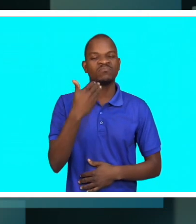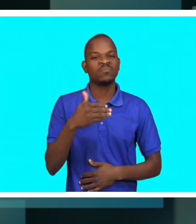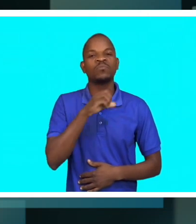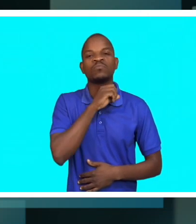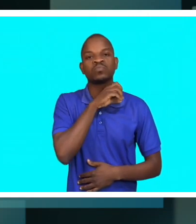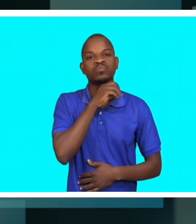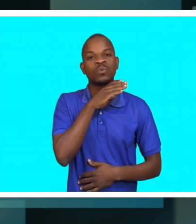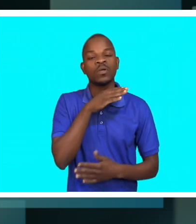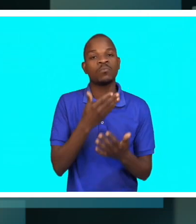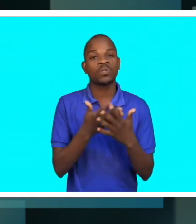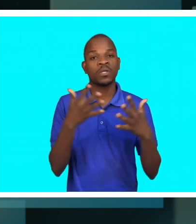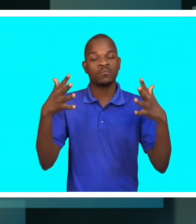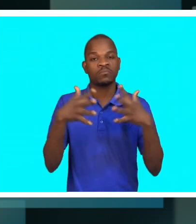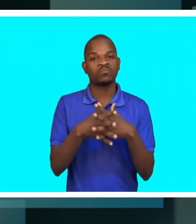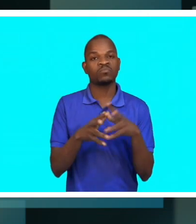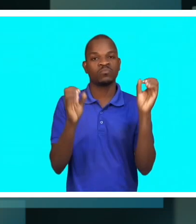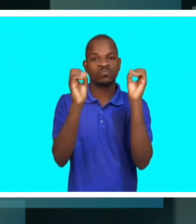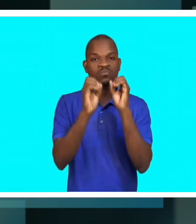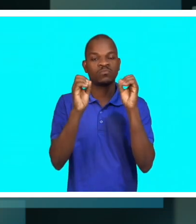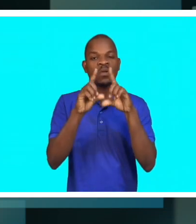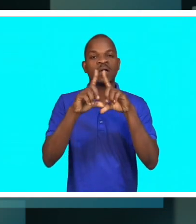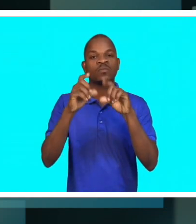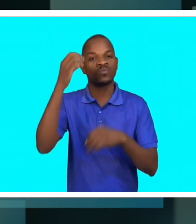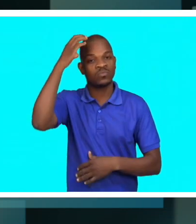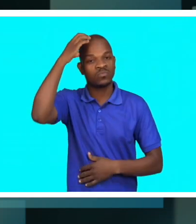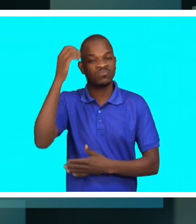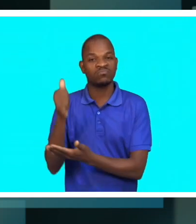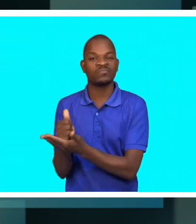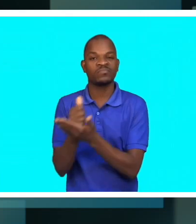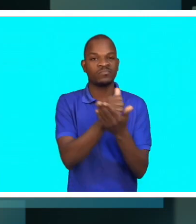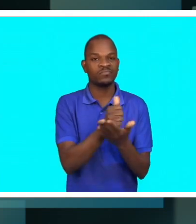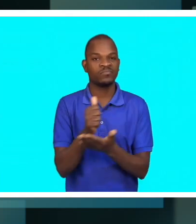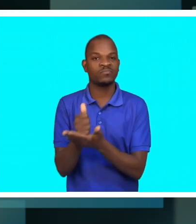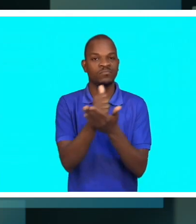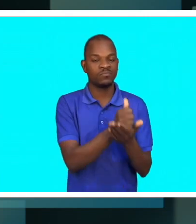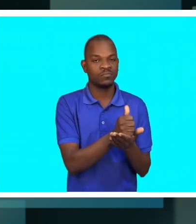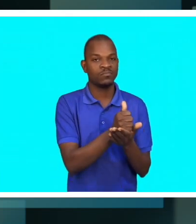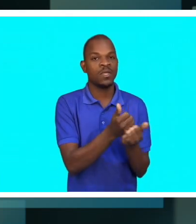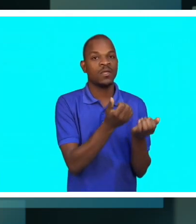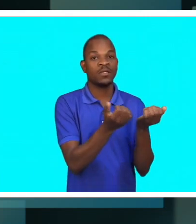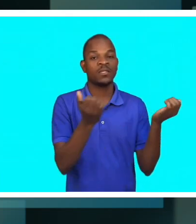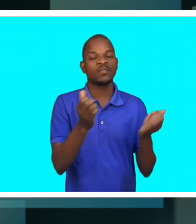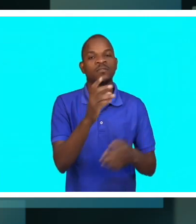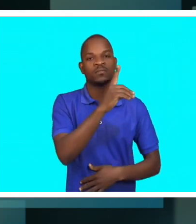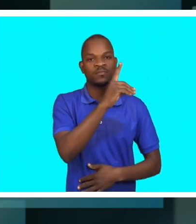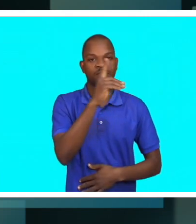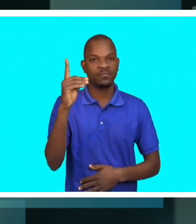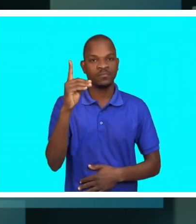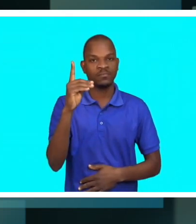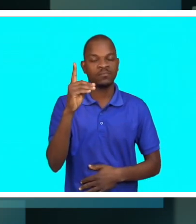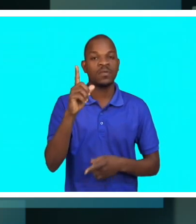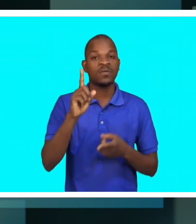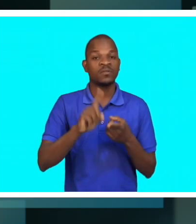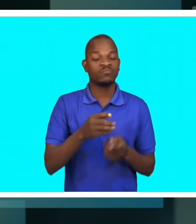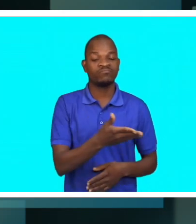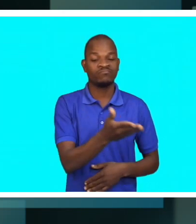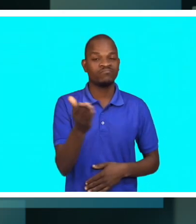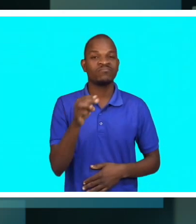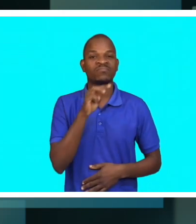reclamam por maior transparência do governo assistência social a crianças com deficiência.